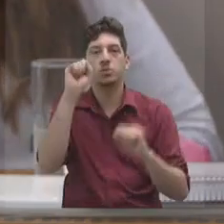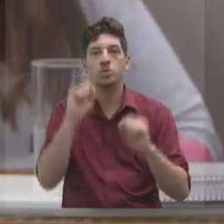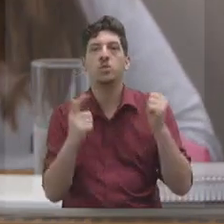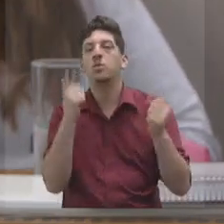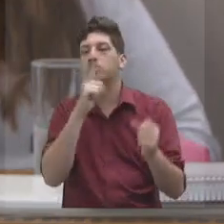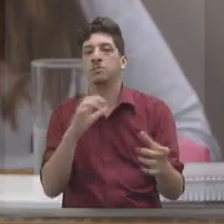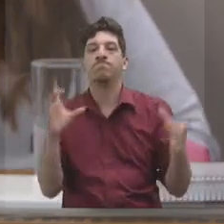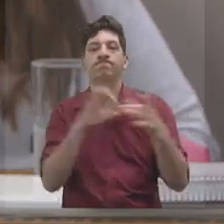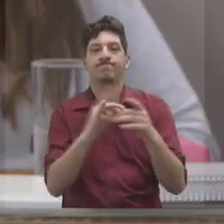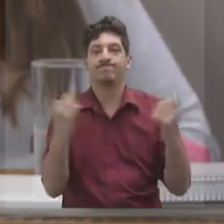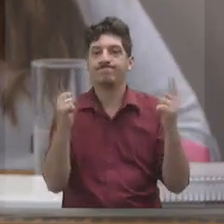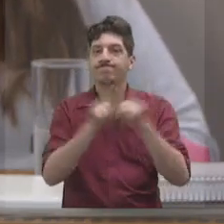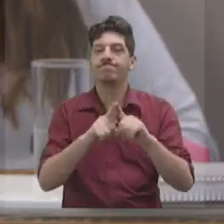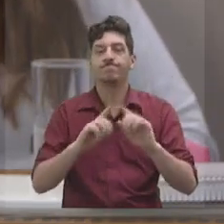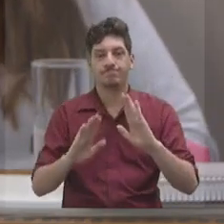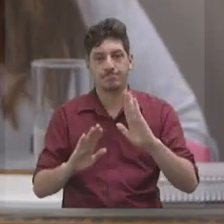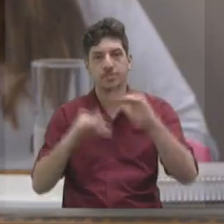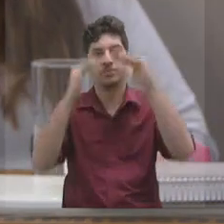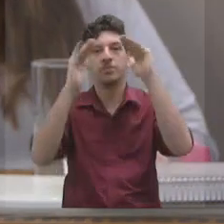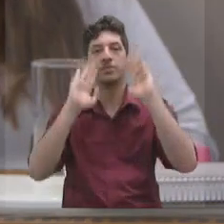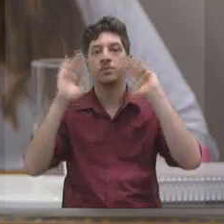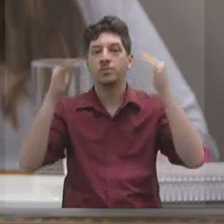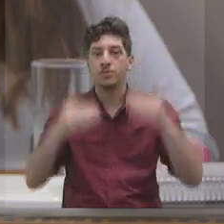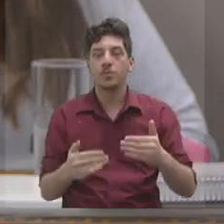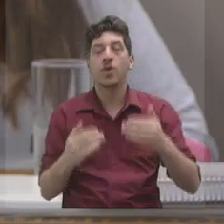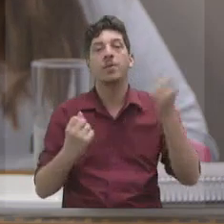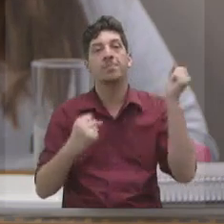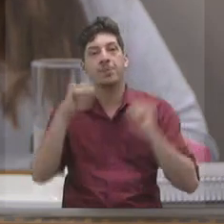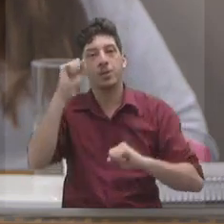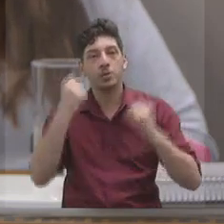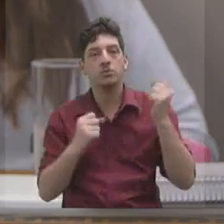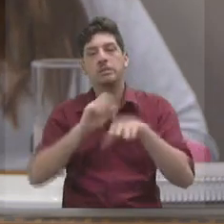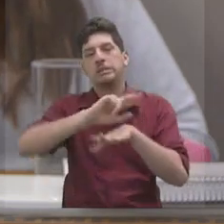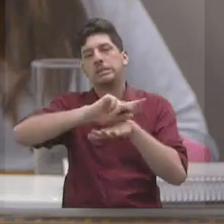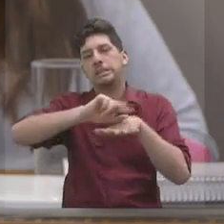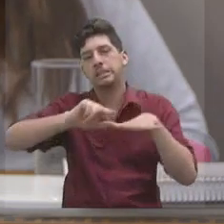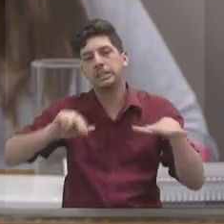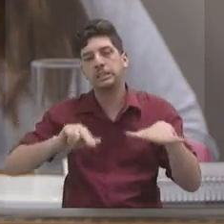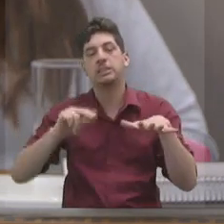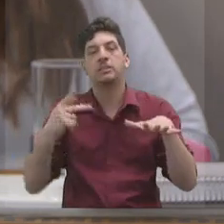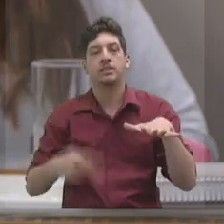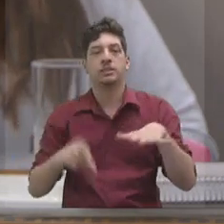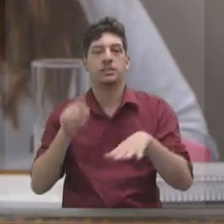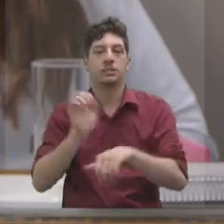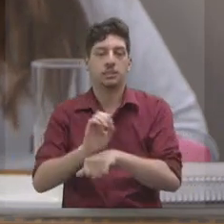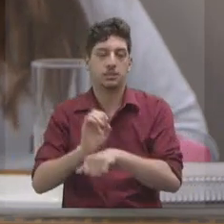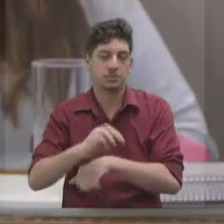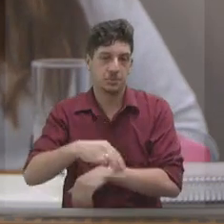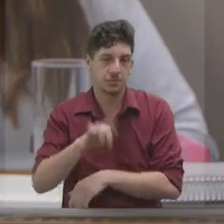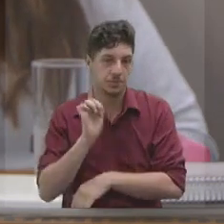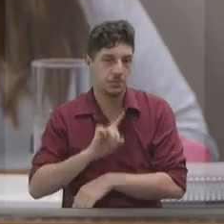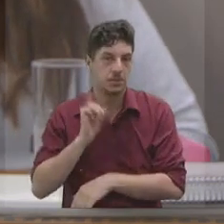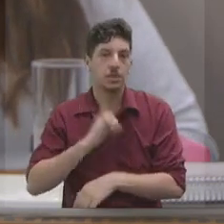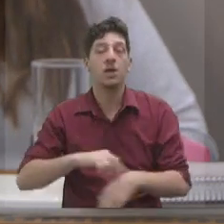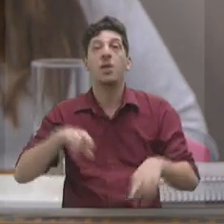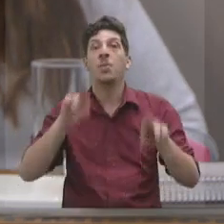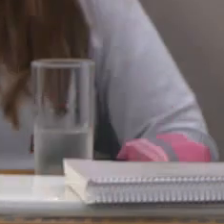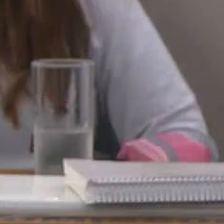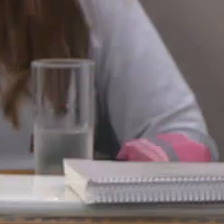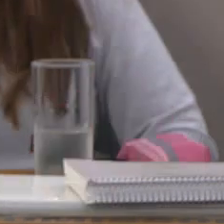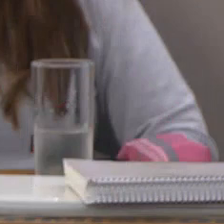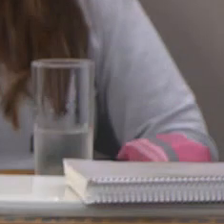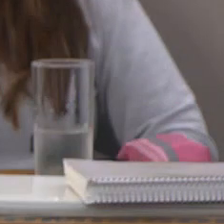e avançar com esse foco infraestrutura é por todo o nosso estado eu espero que esse mapa fique cada vez mais